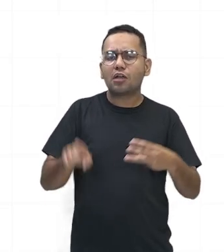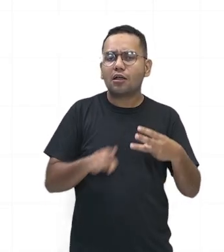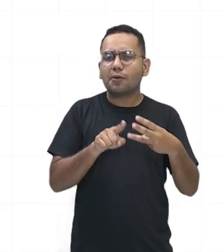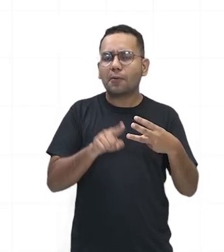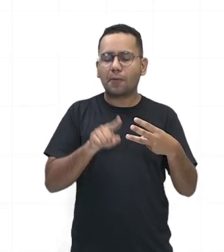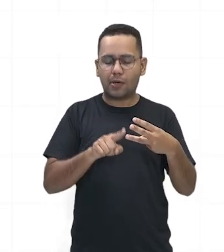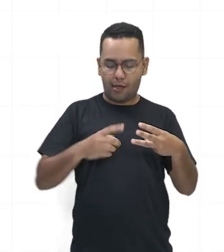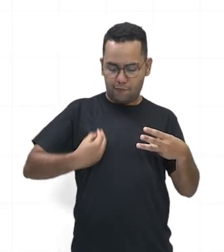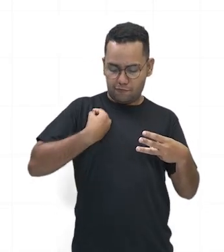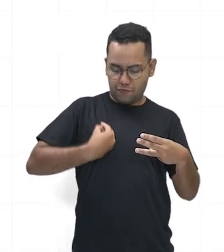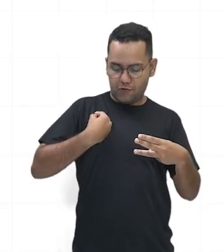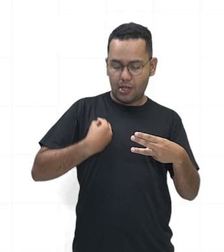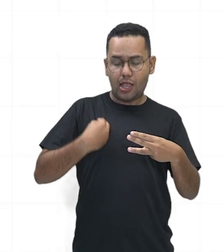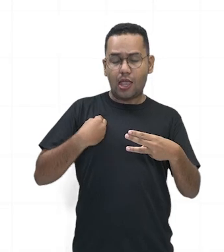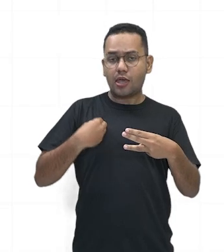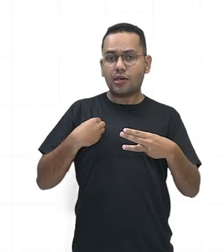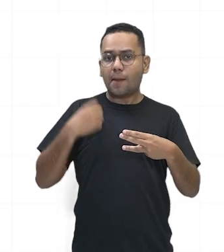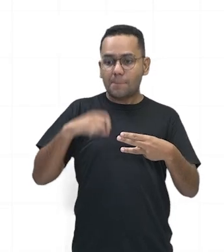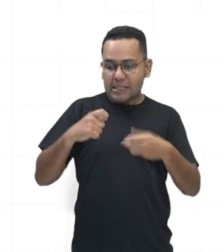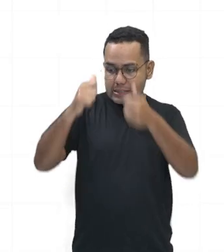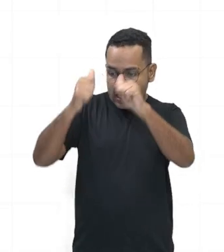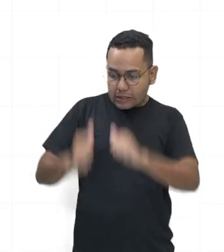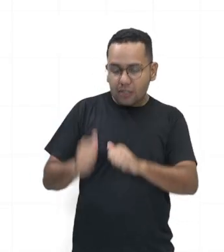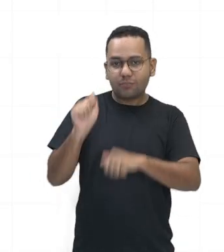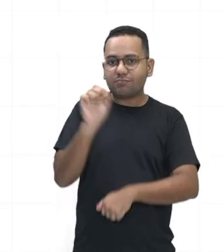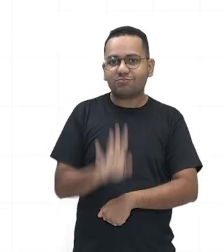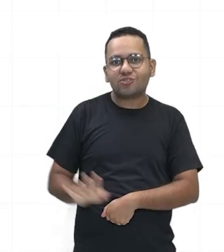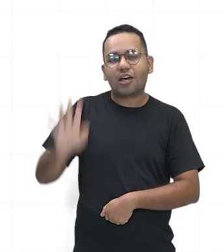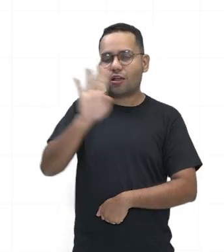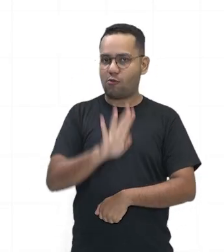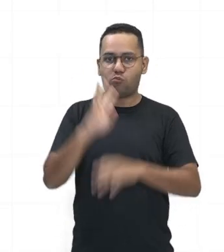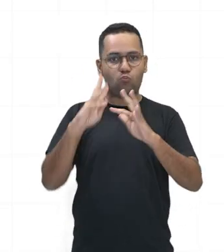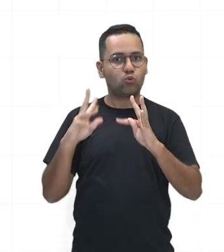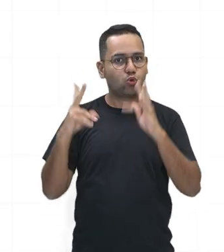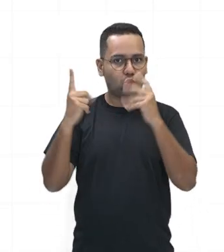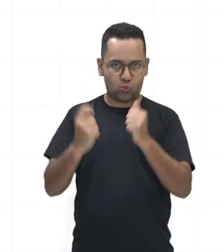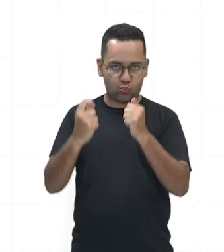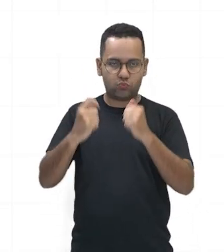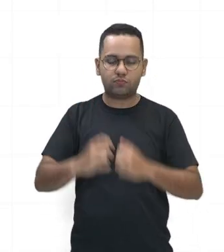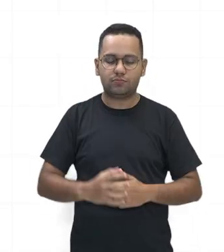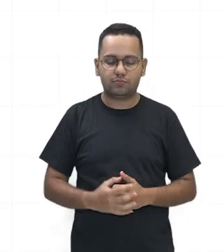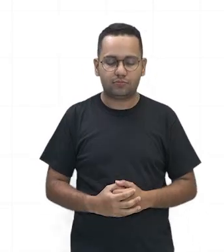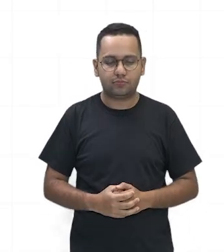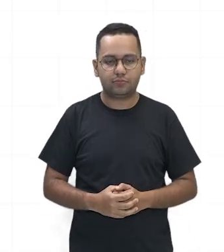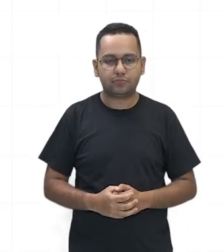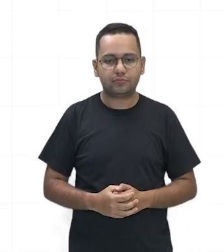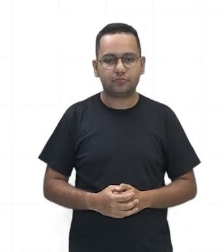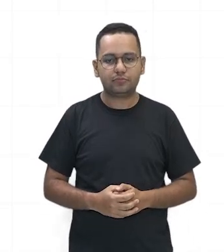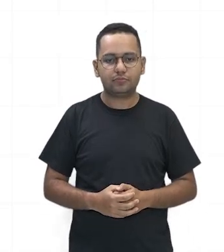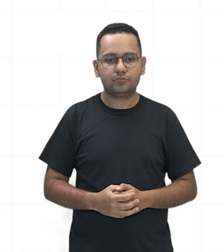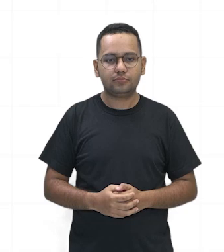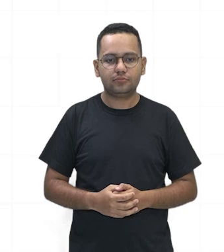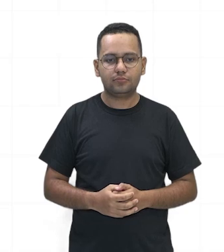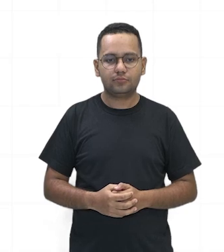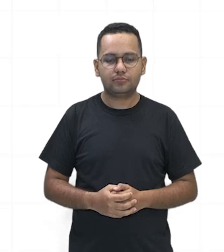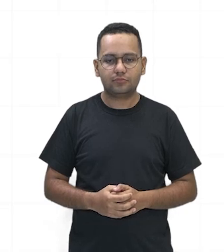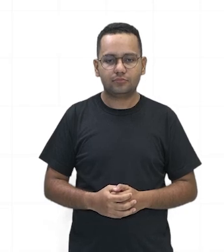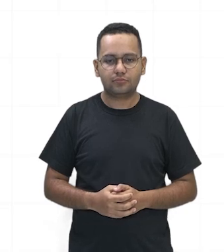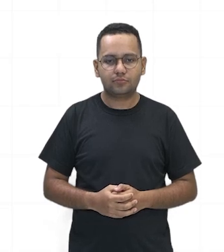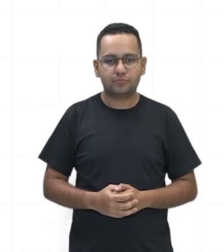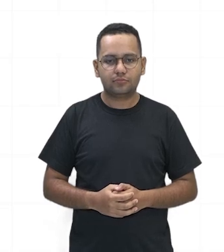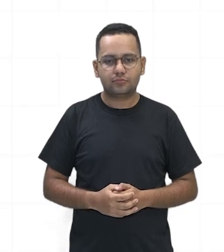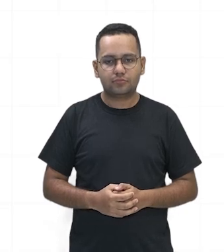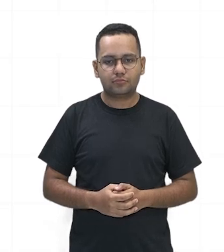integralidade. E aqui nós queremos também fazer a memória da vida integral, que é